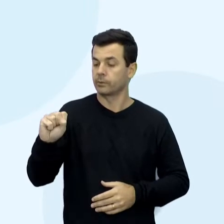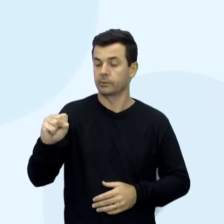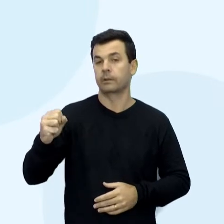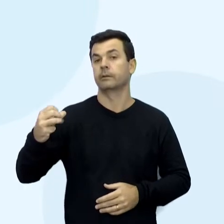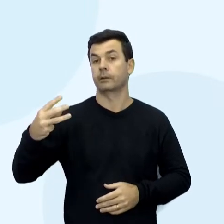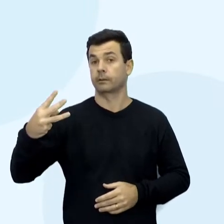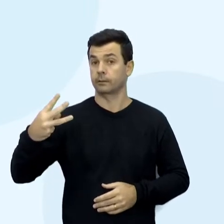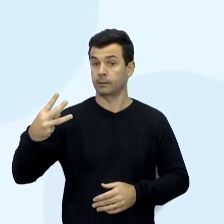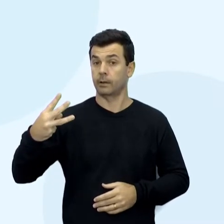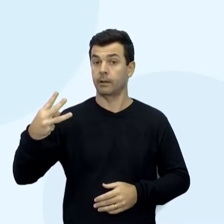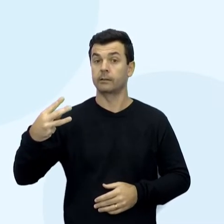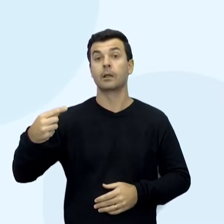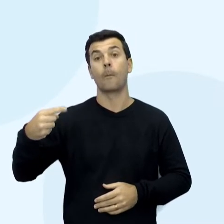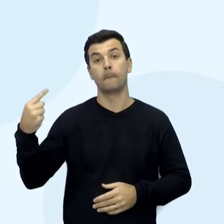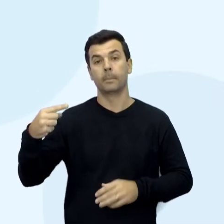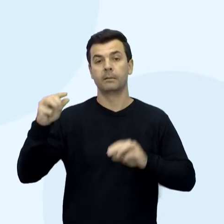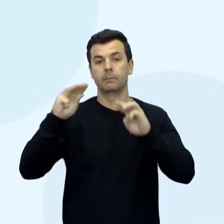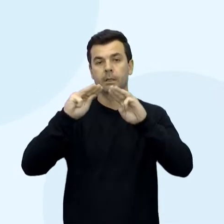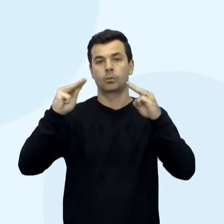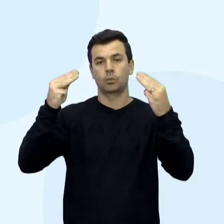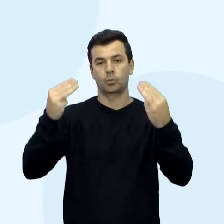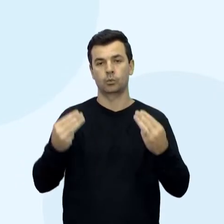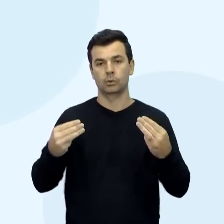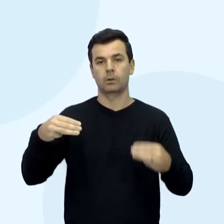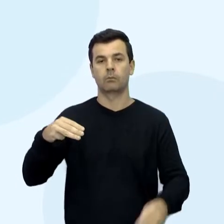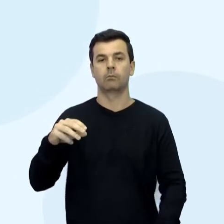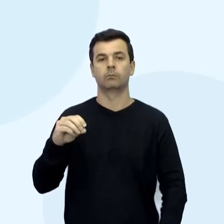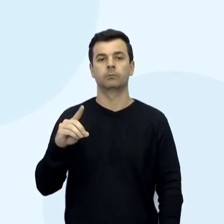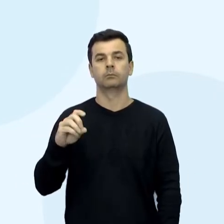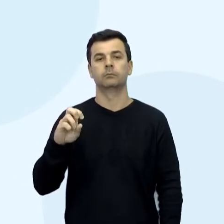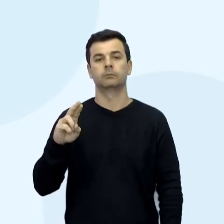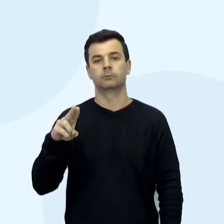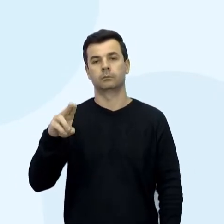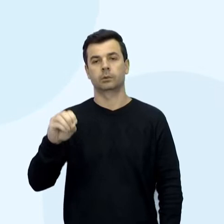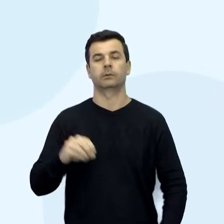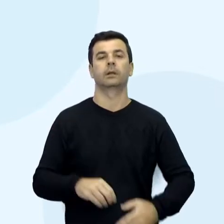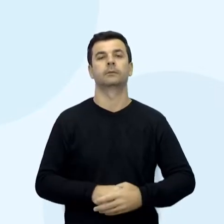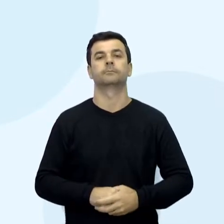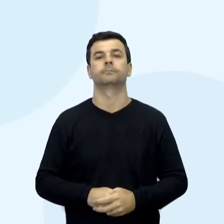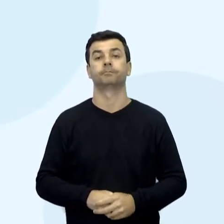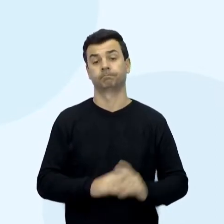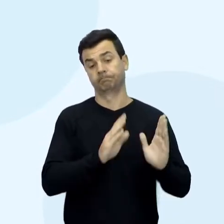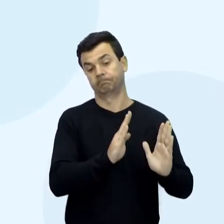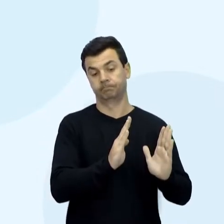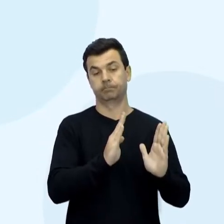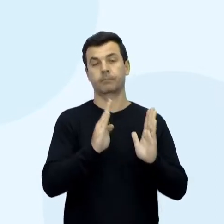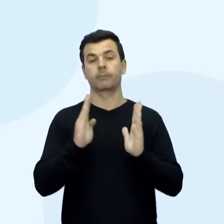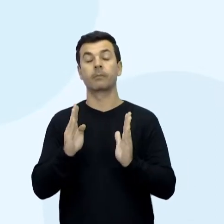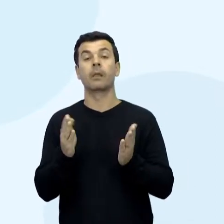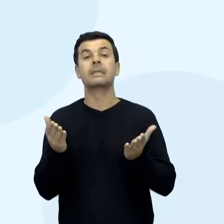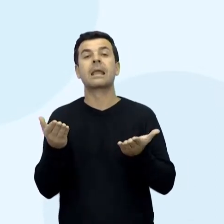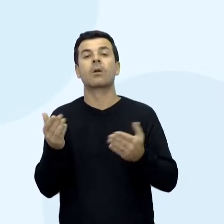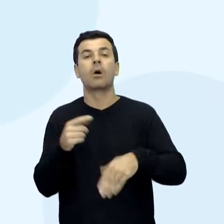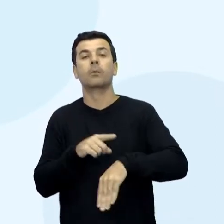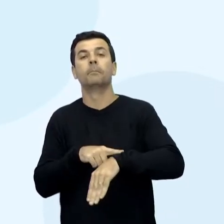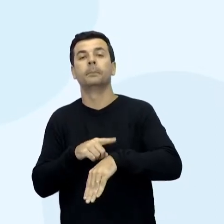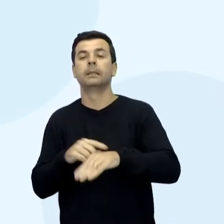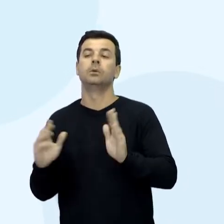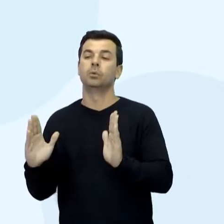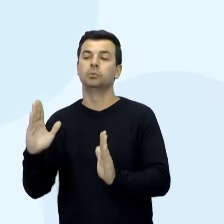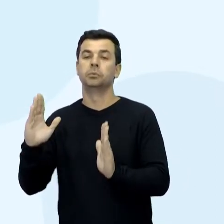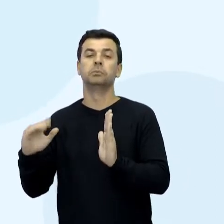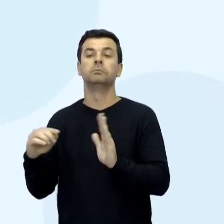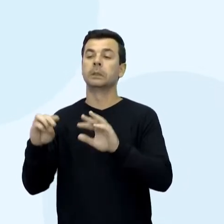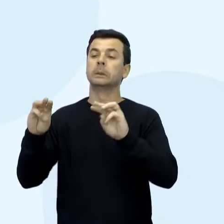primeiro museu moderno. Bem, e os museus do período contemporâneo, professor? Qual que é o papel